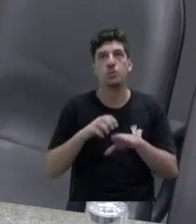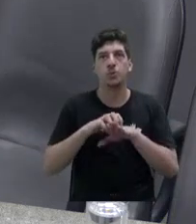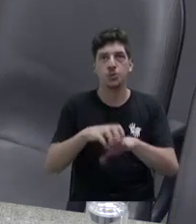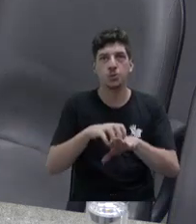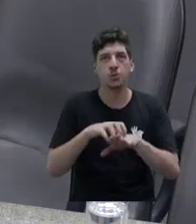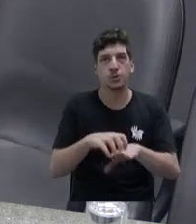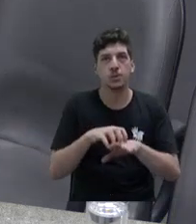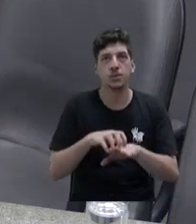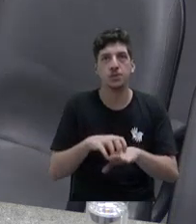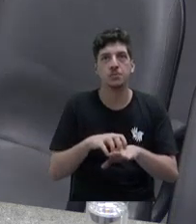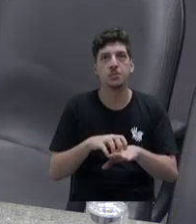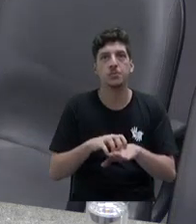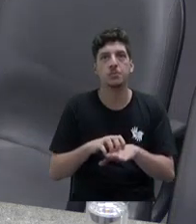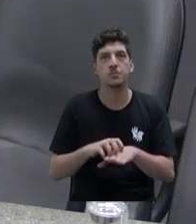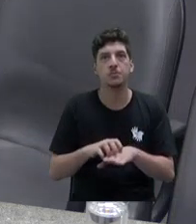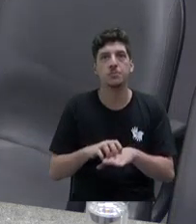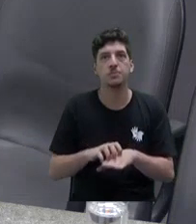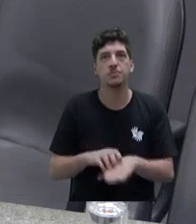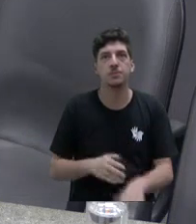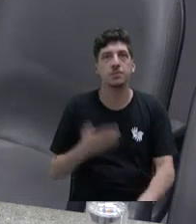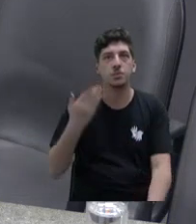Turismo, eu